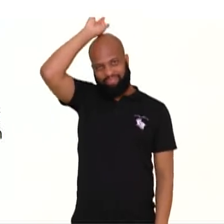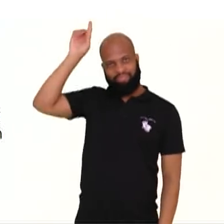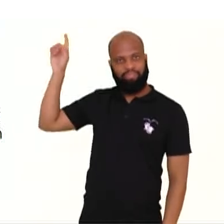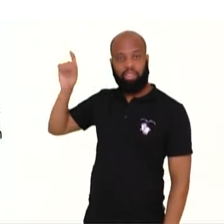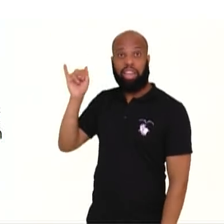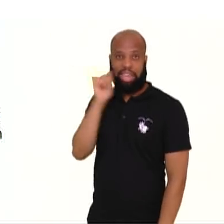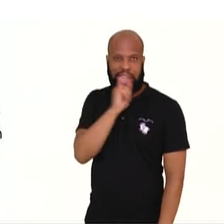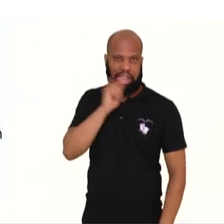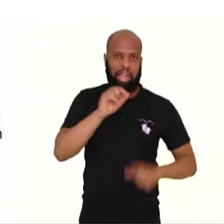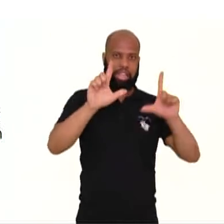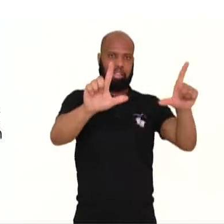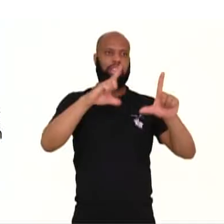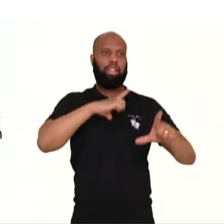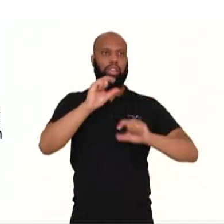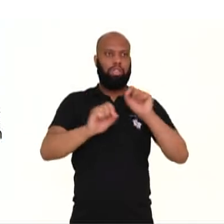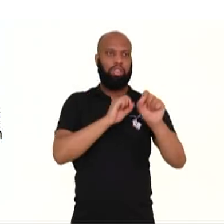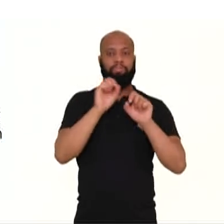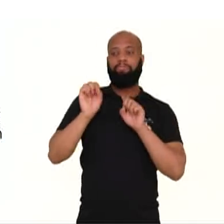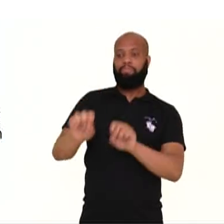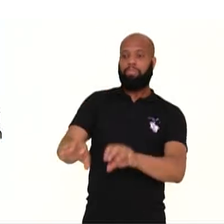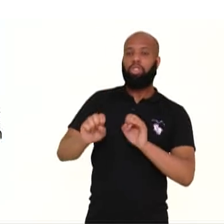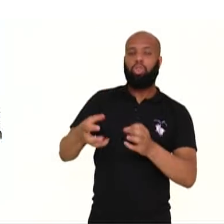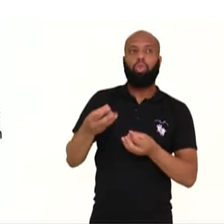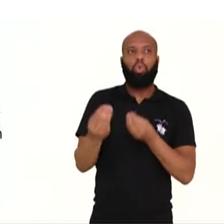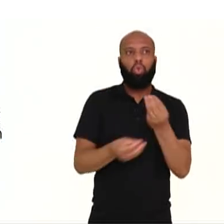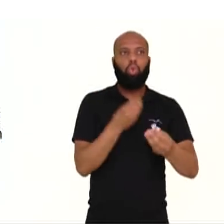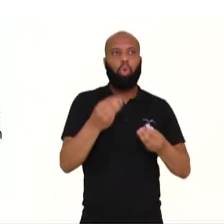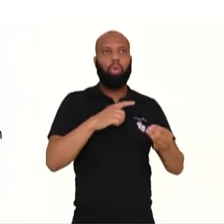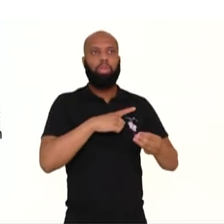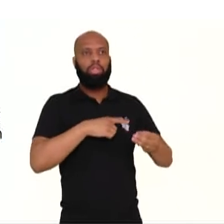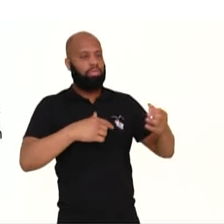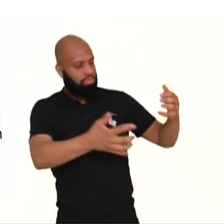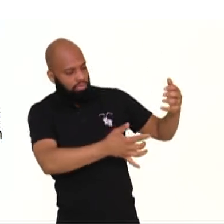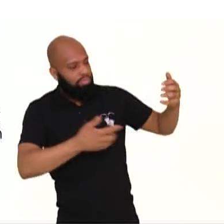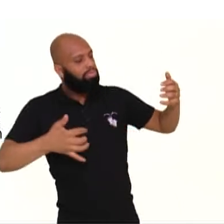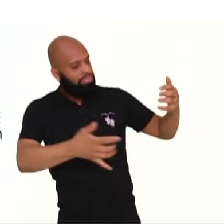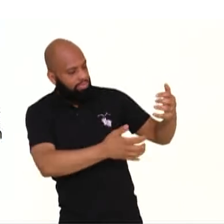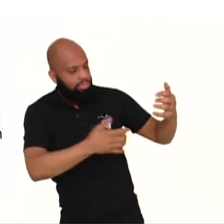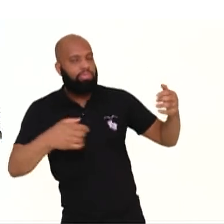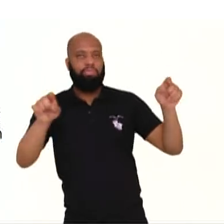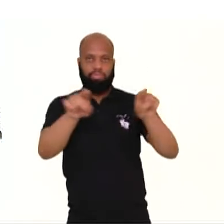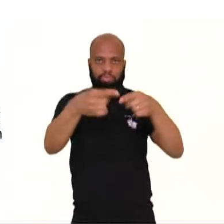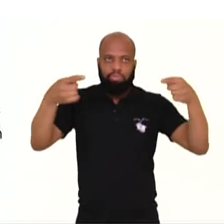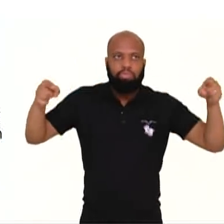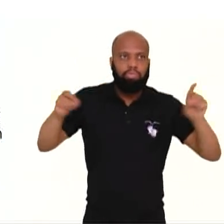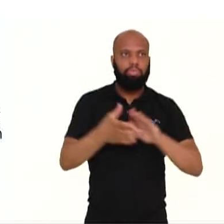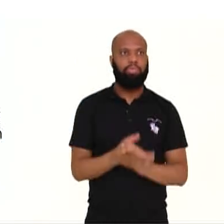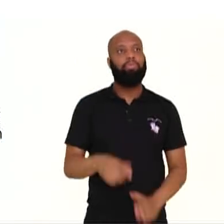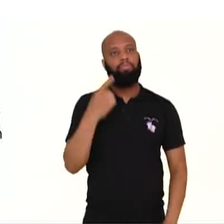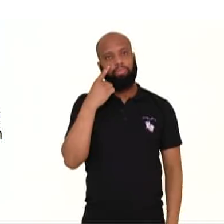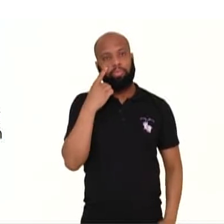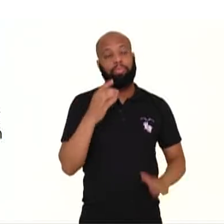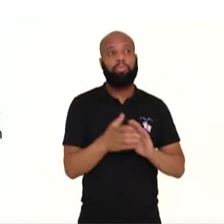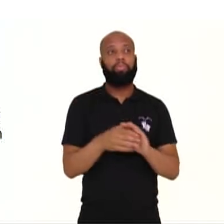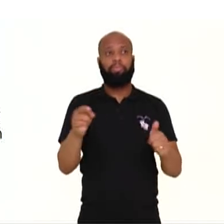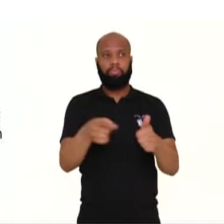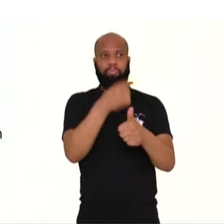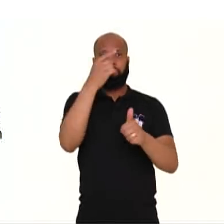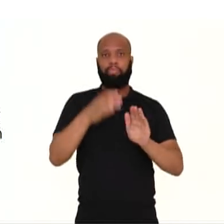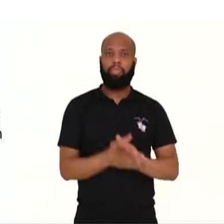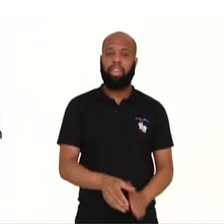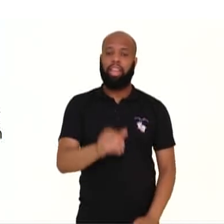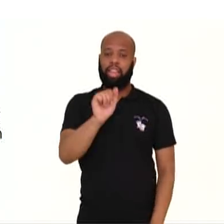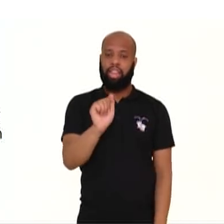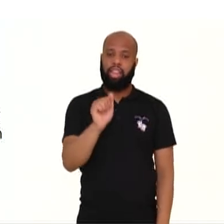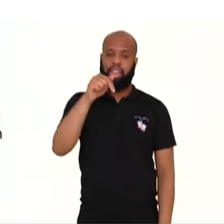Itália, aparece o Quiron ensinando Aquiles a tocar a lira. Duas observações sobre a imagem. A primeira é que Aquiles foi treinado